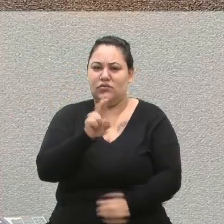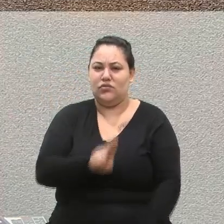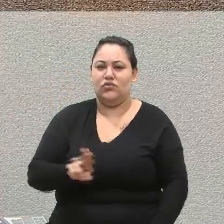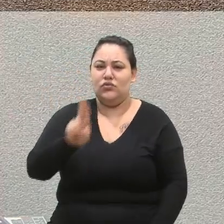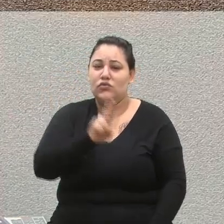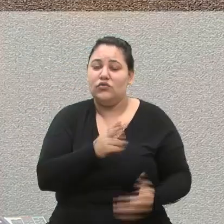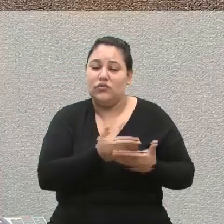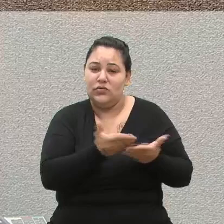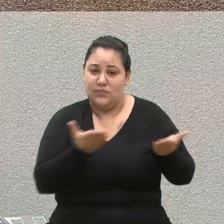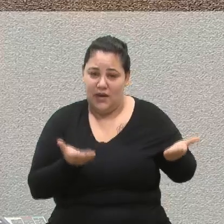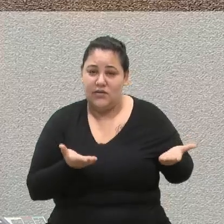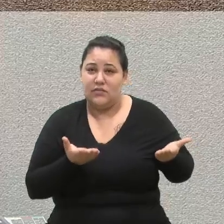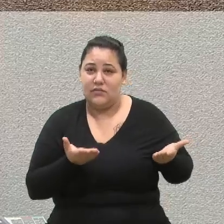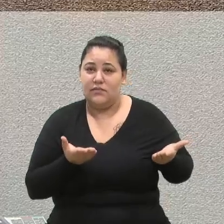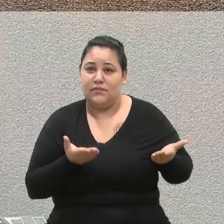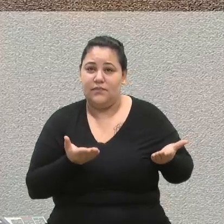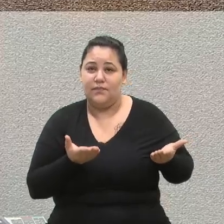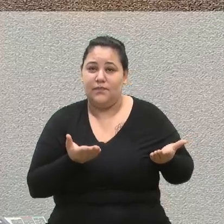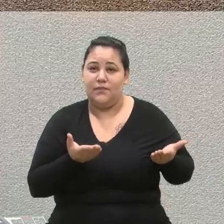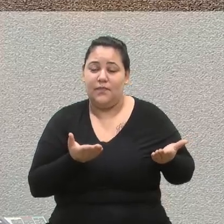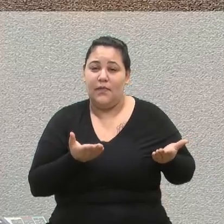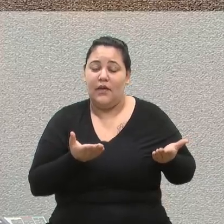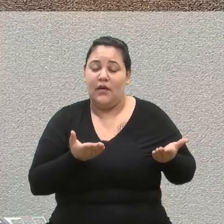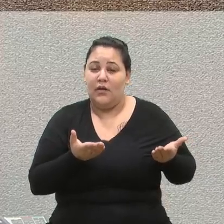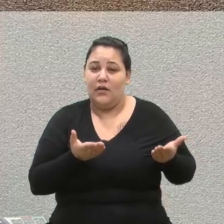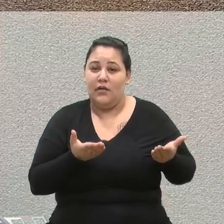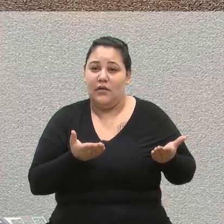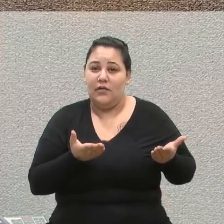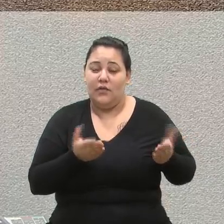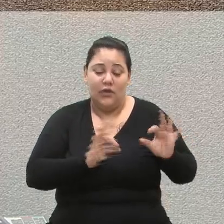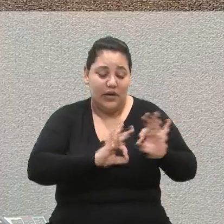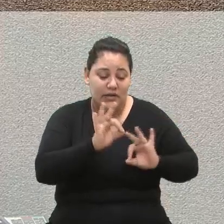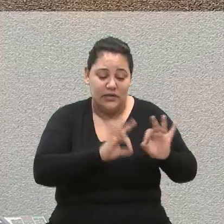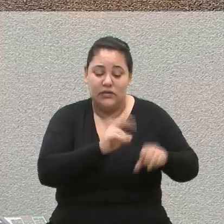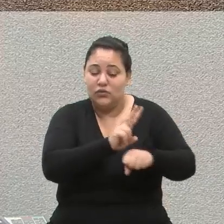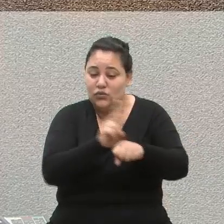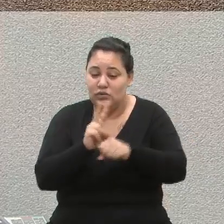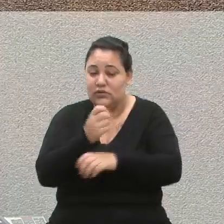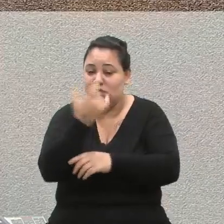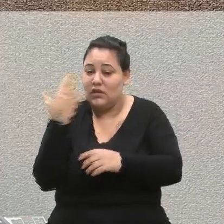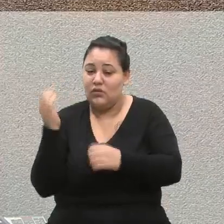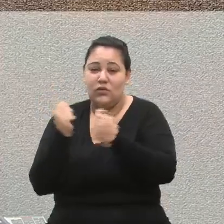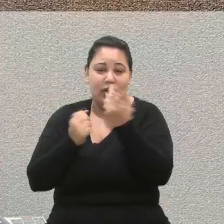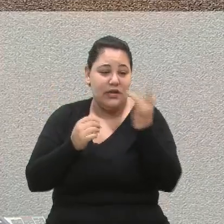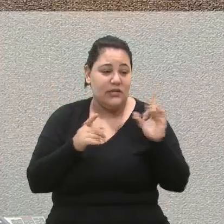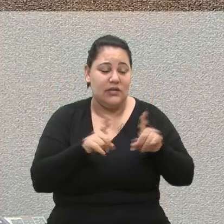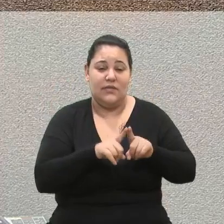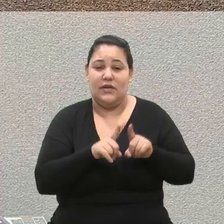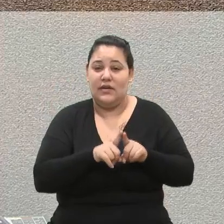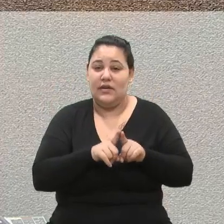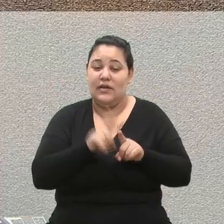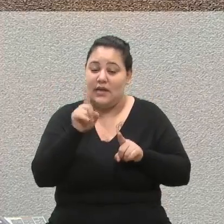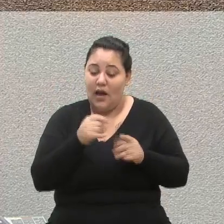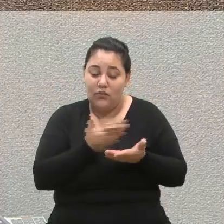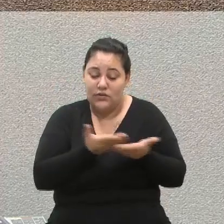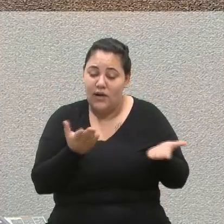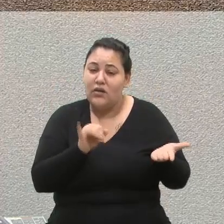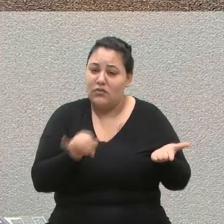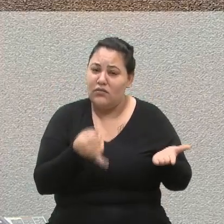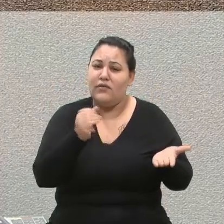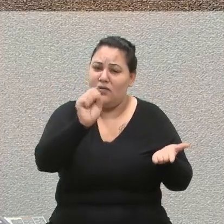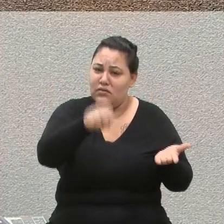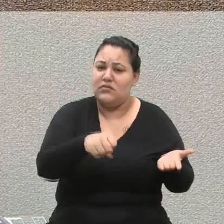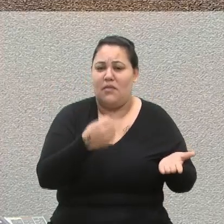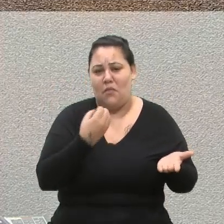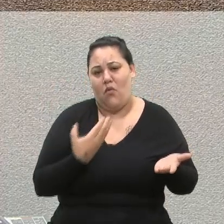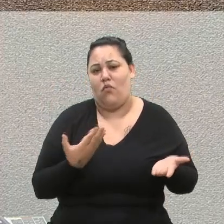fazendo, né, levando civismo, né, cuidando da natureza, e é um espaço muito bem aproveitado.